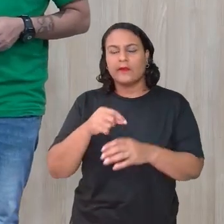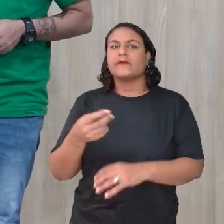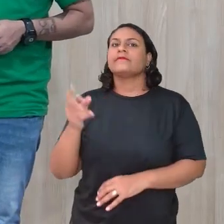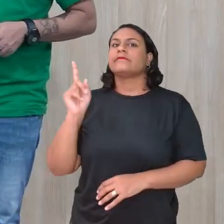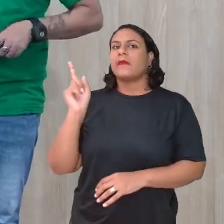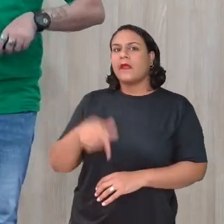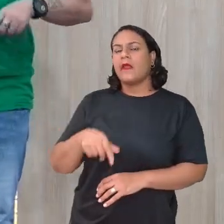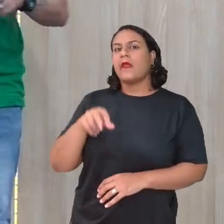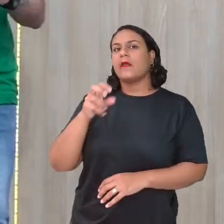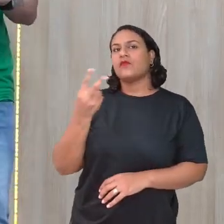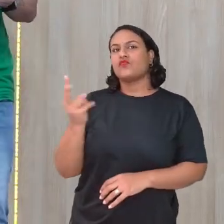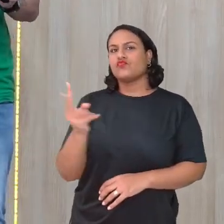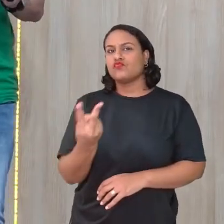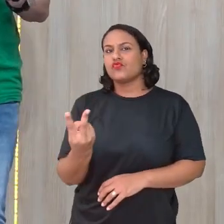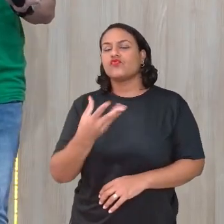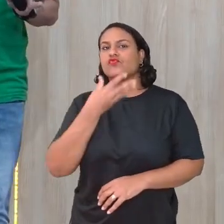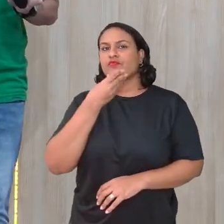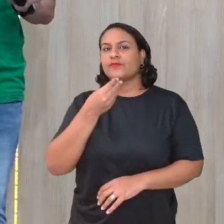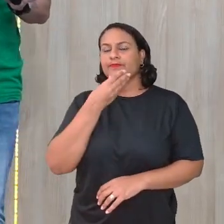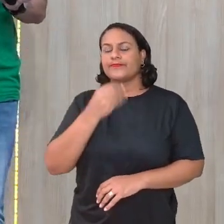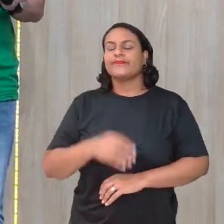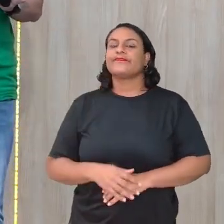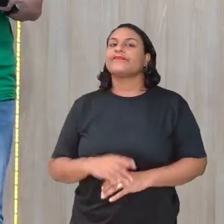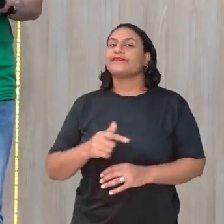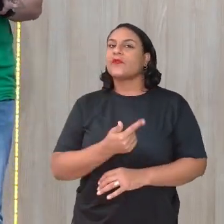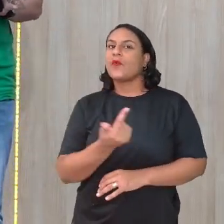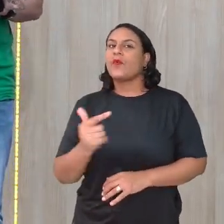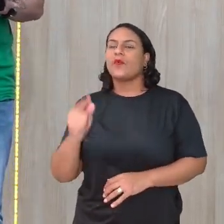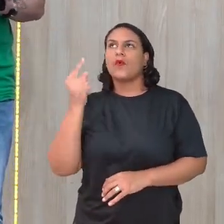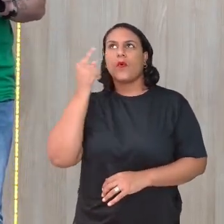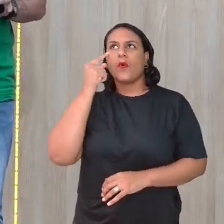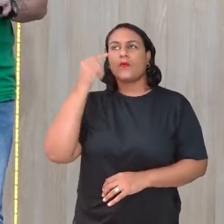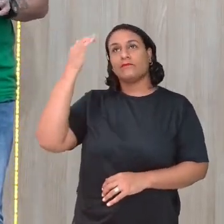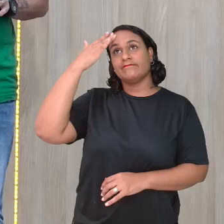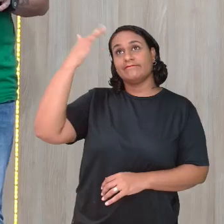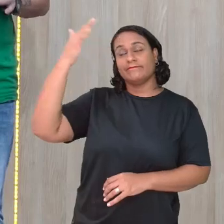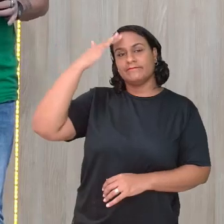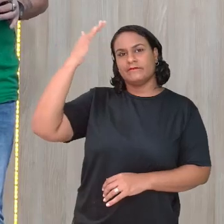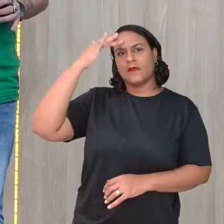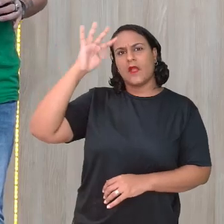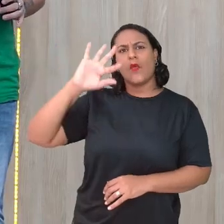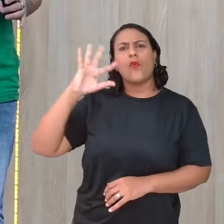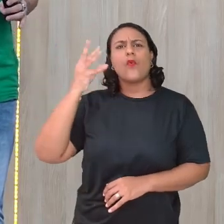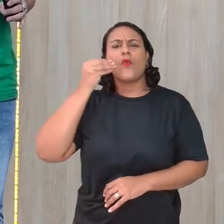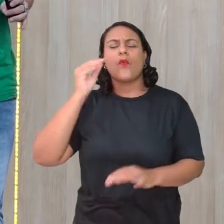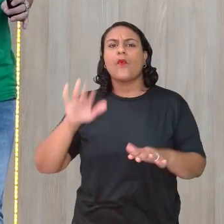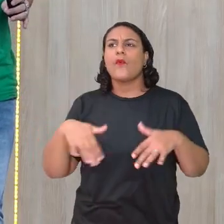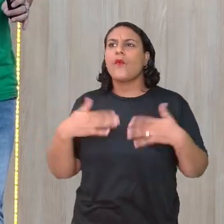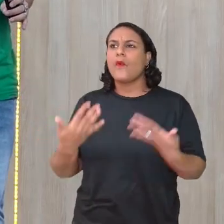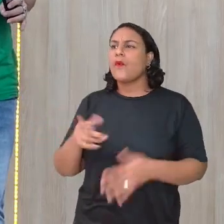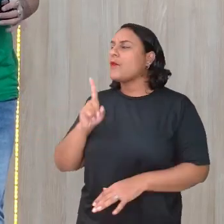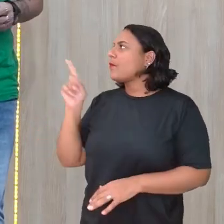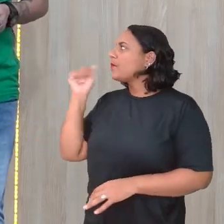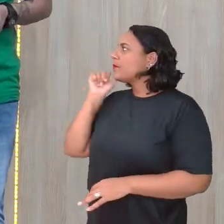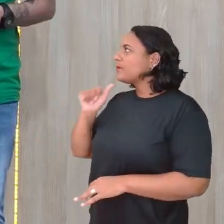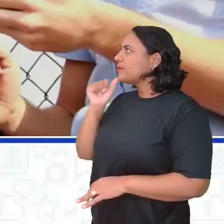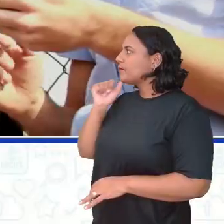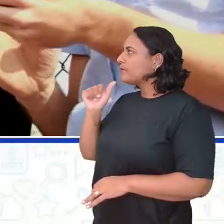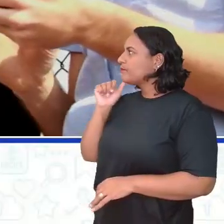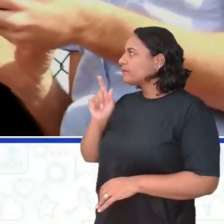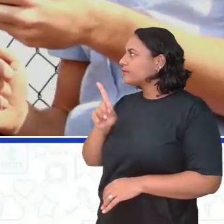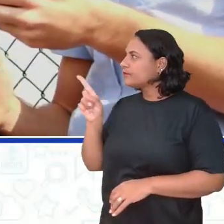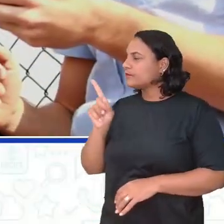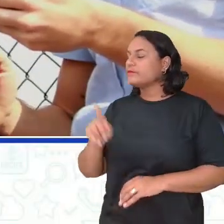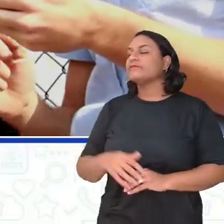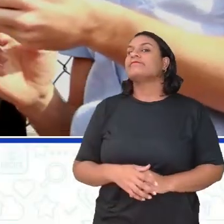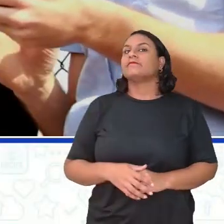2 rapazes. Eu também posso criar uma outra situação, então imagine qual é a probabilidade de que aquela garota ali específica, ela